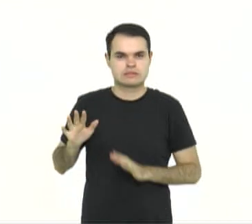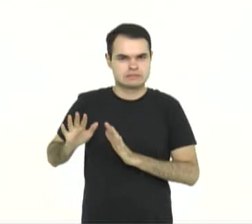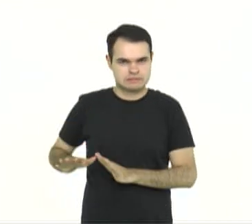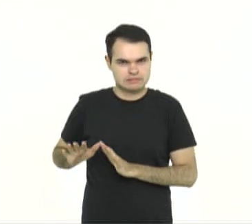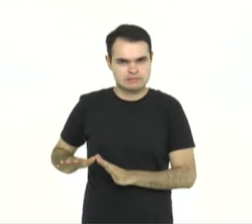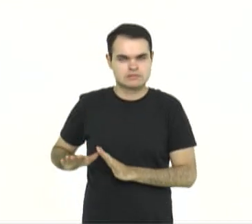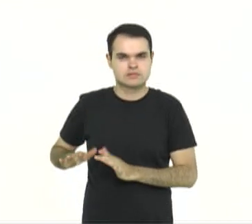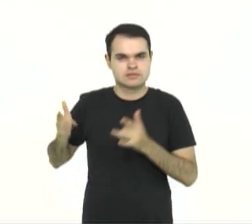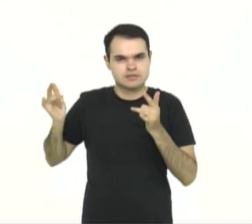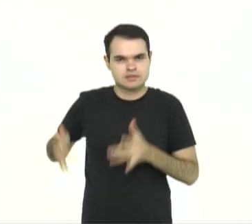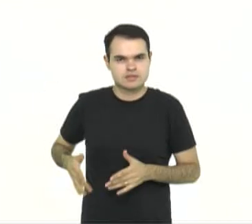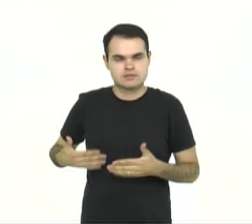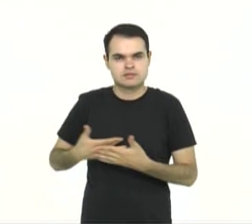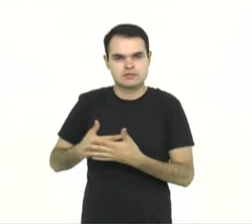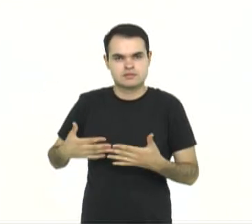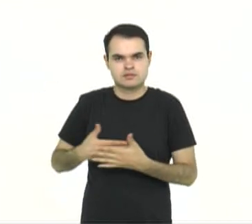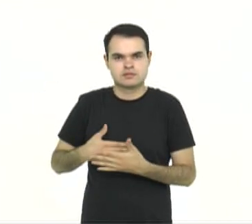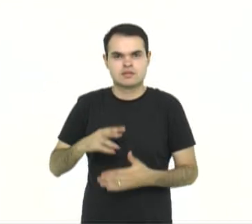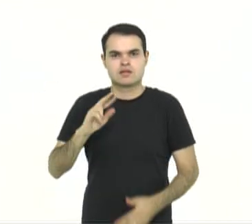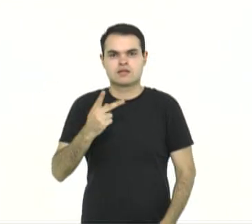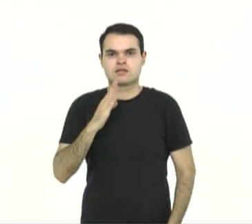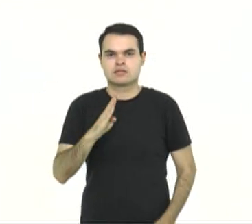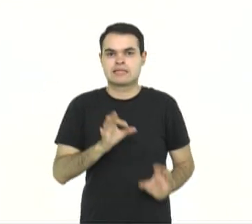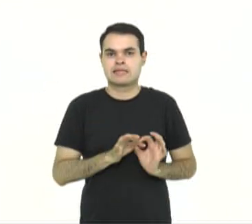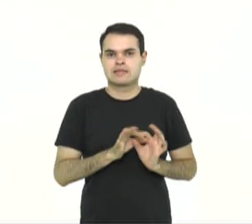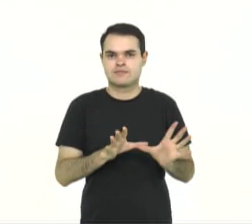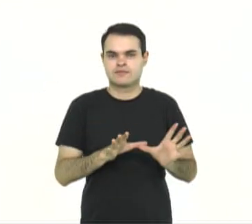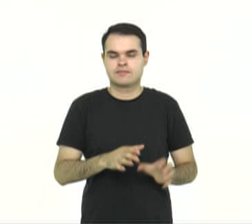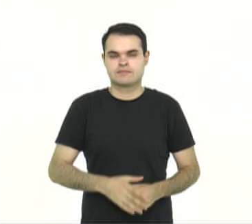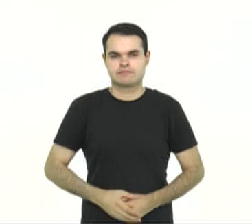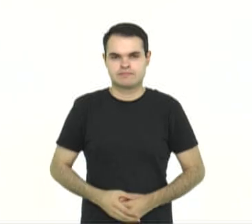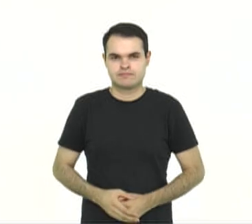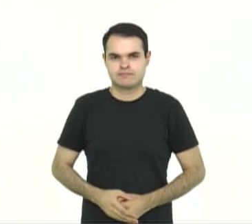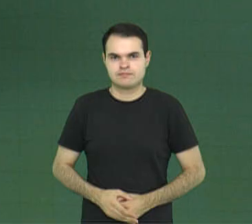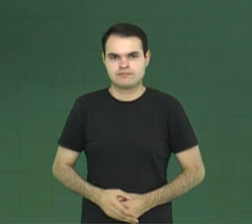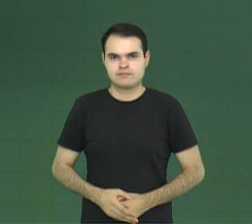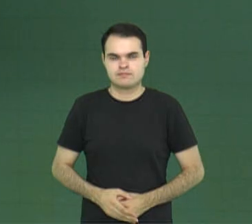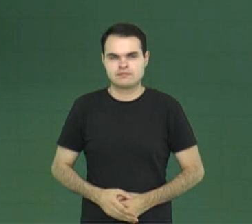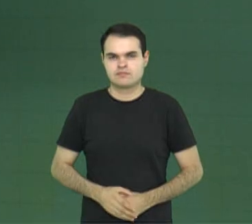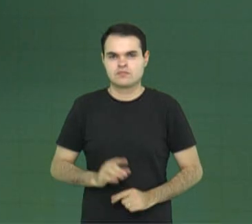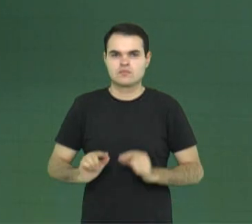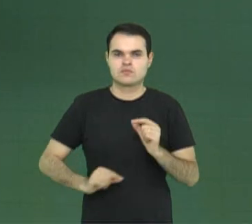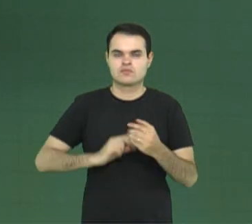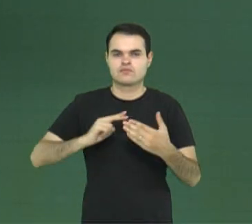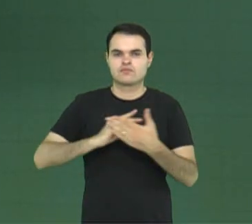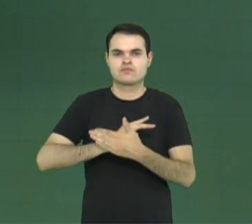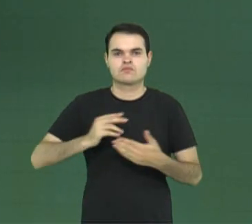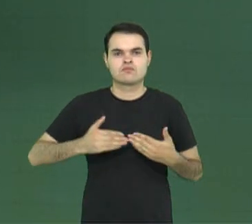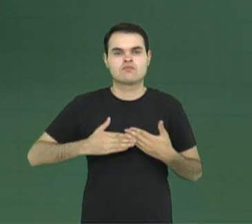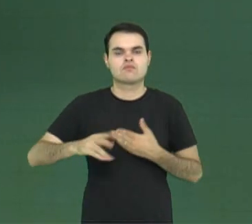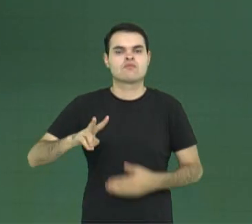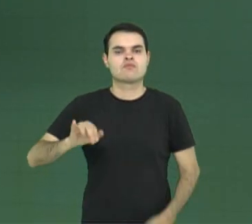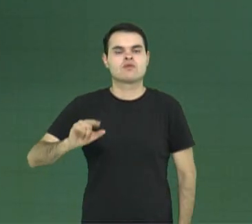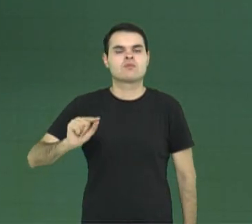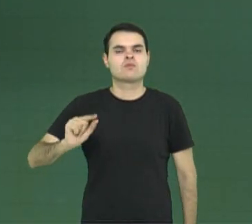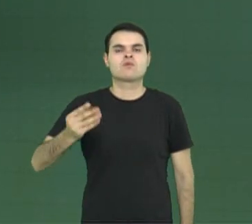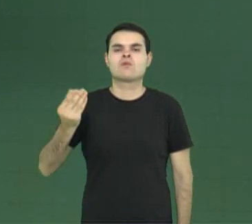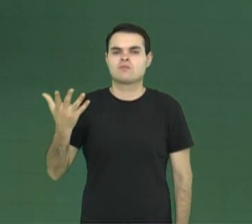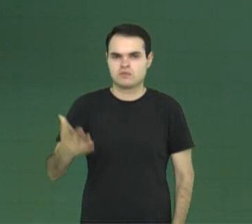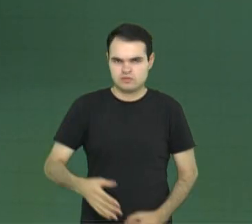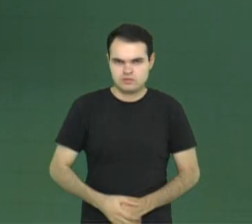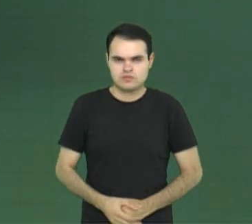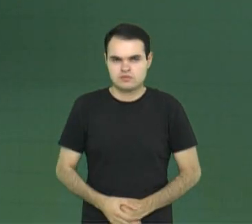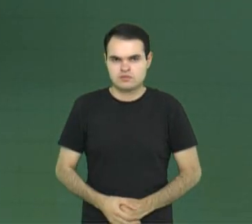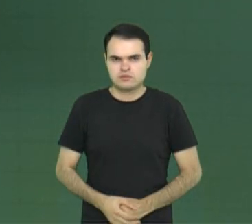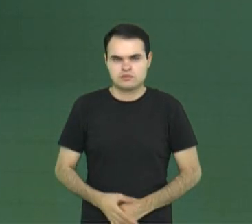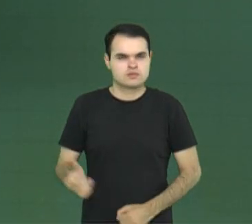no tecido e a minha hemoglobina vai ficar livre, tá? E o que vai acontecer quando, nos tecidos?